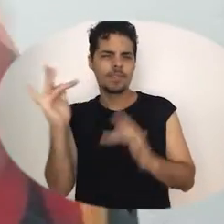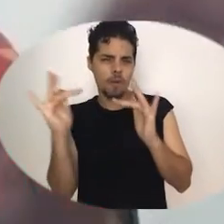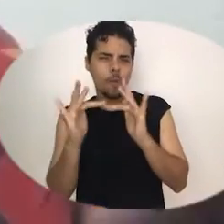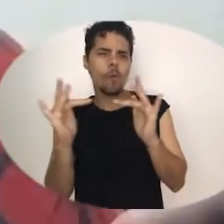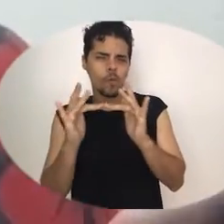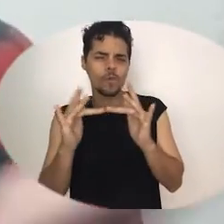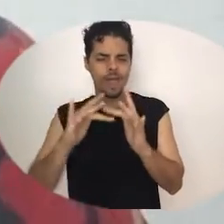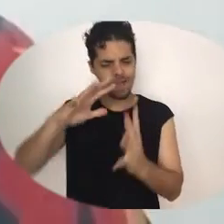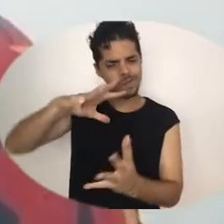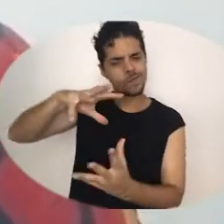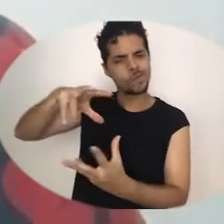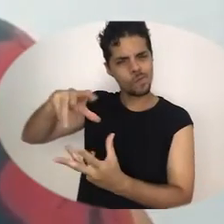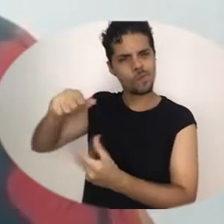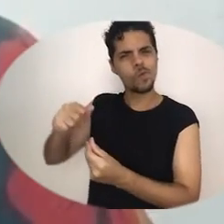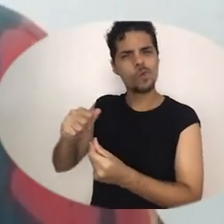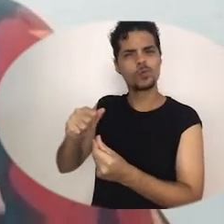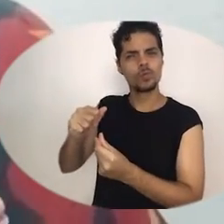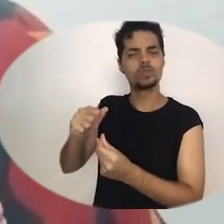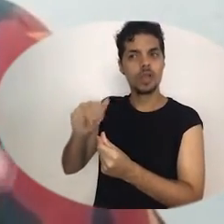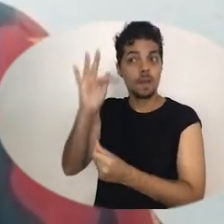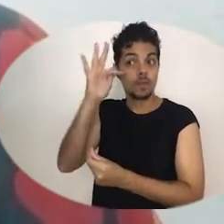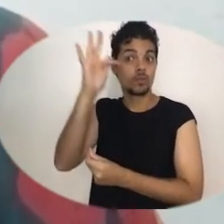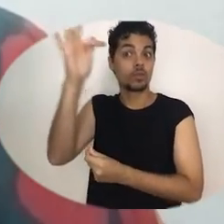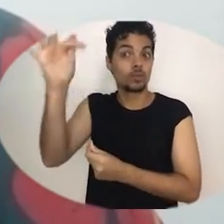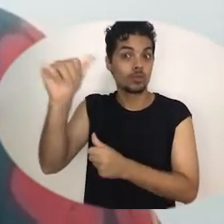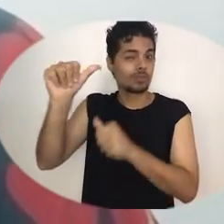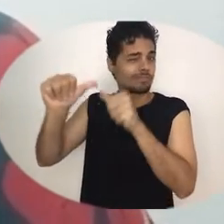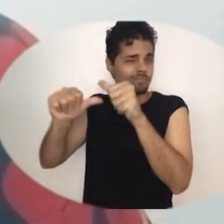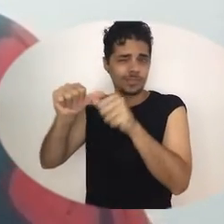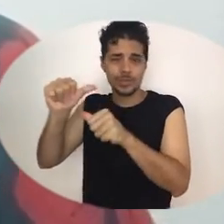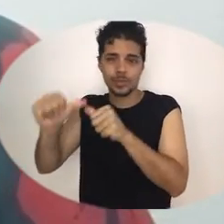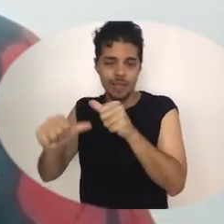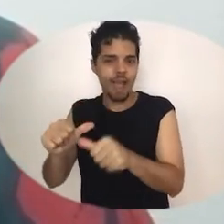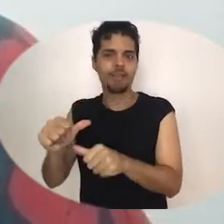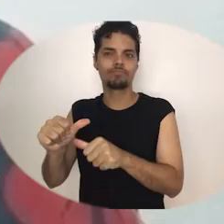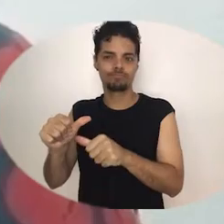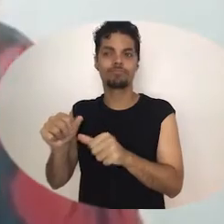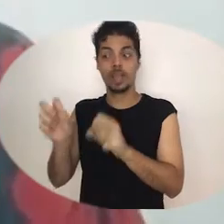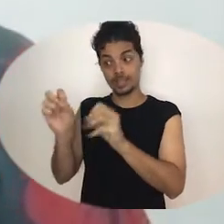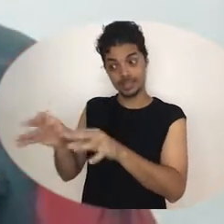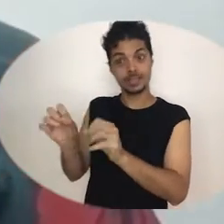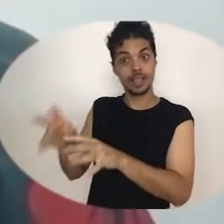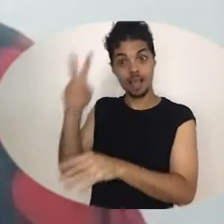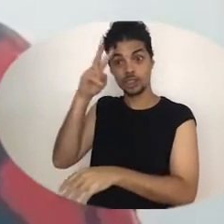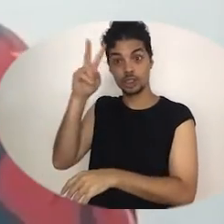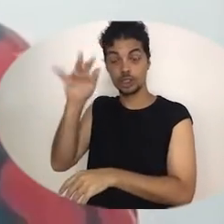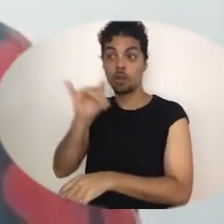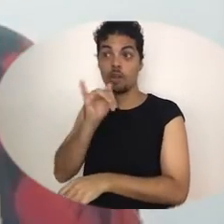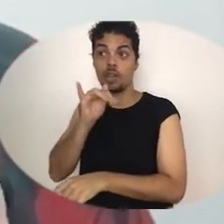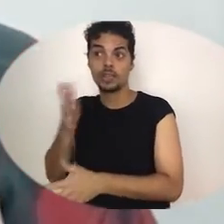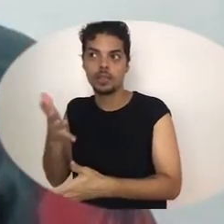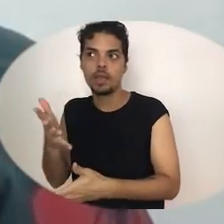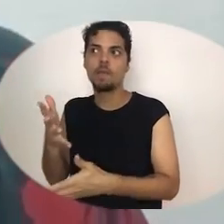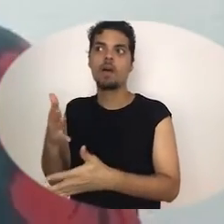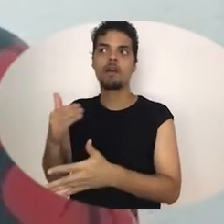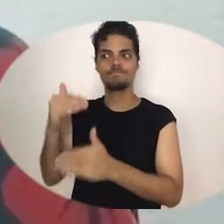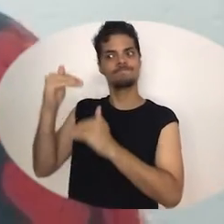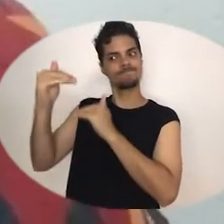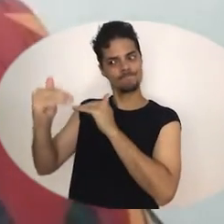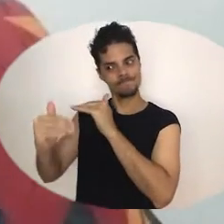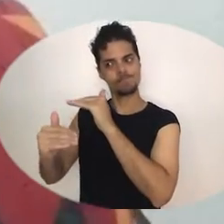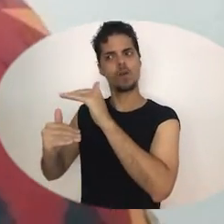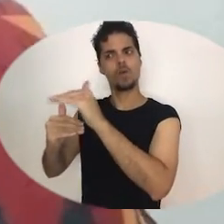de mudá-lo. No meu caso, com a história, com o ensino de história, sabendo, claro, que não vamos alcançar todos, não